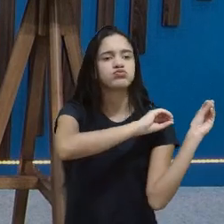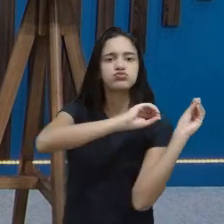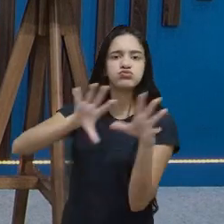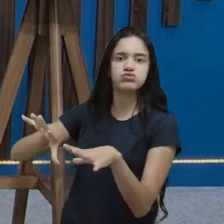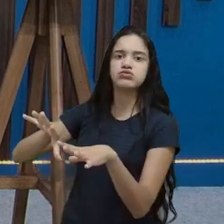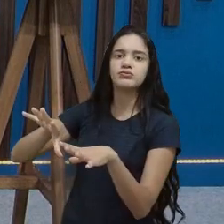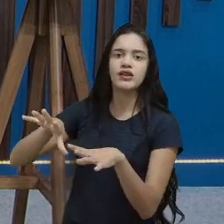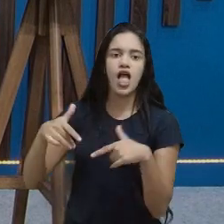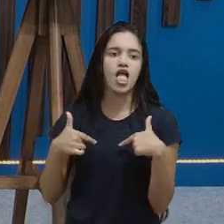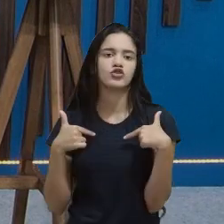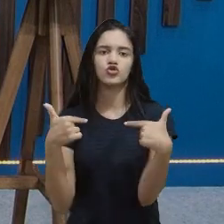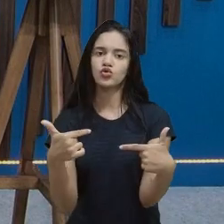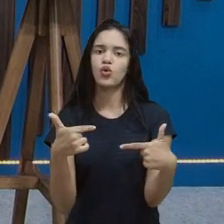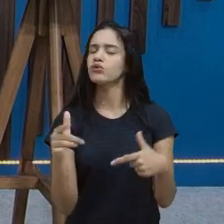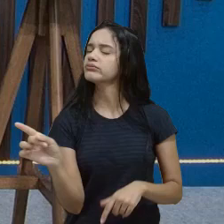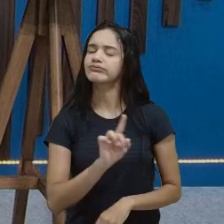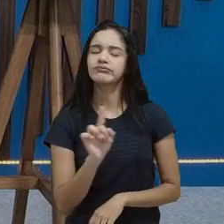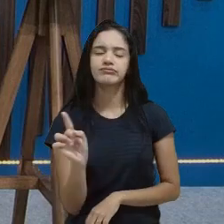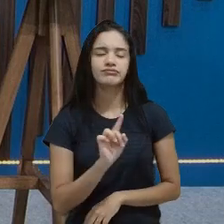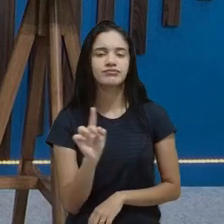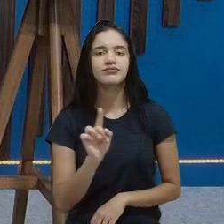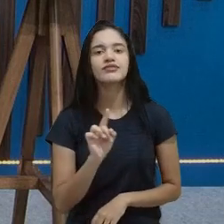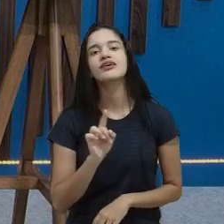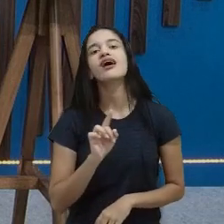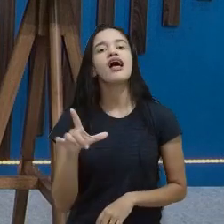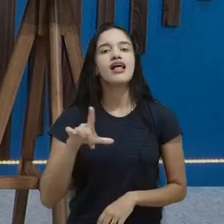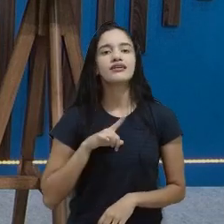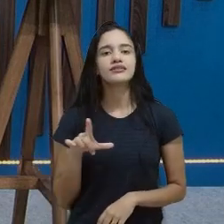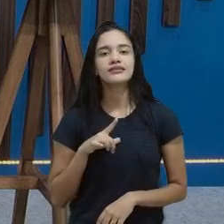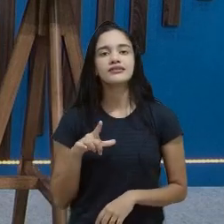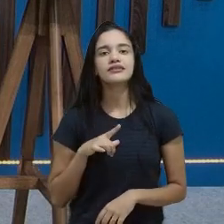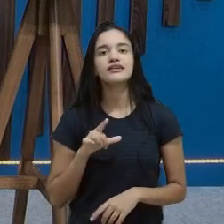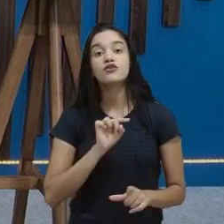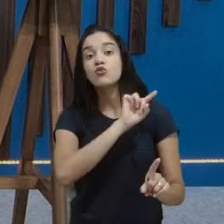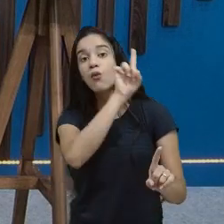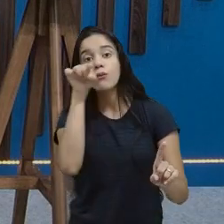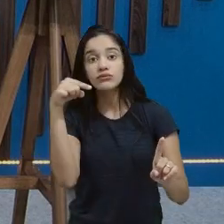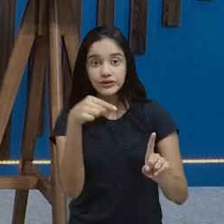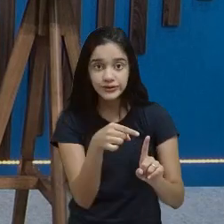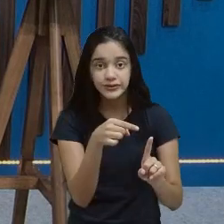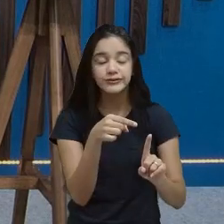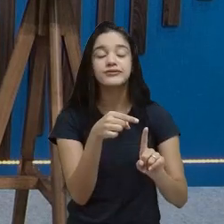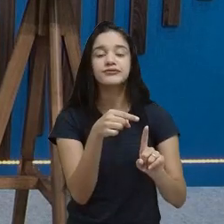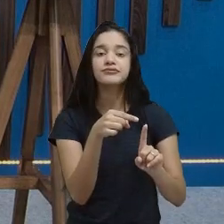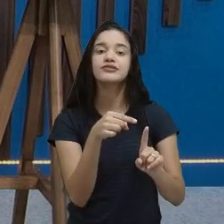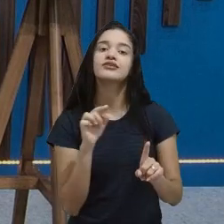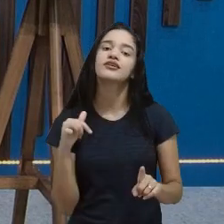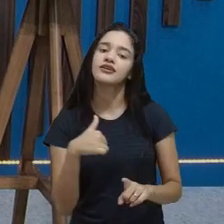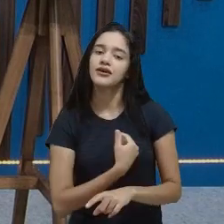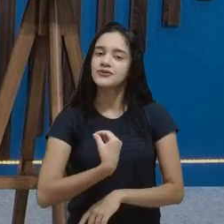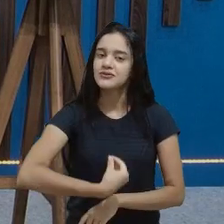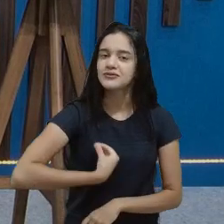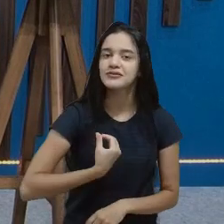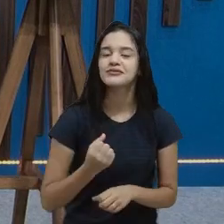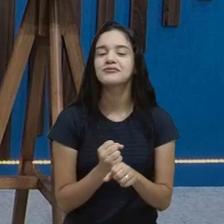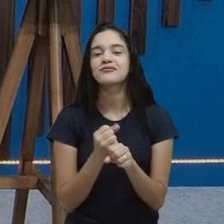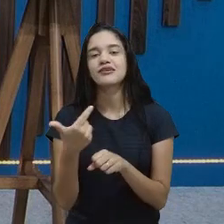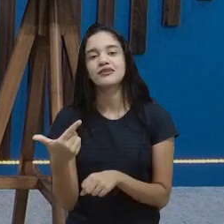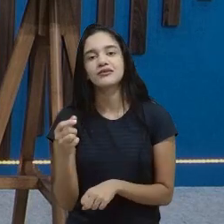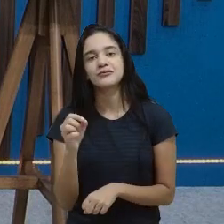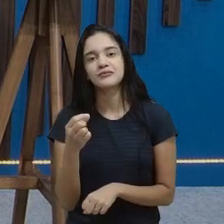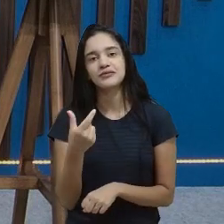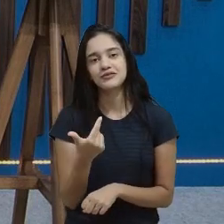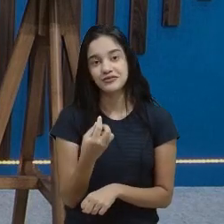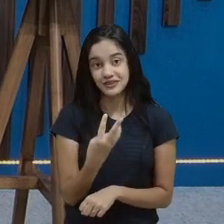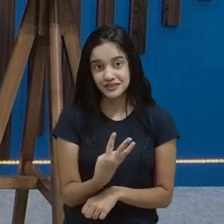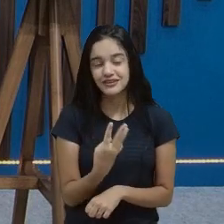a sorte da nossa vida. Não é assim, existe um caminho a ser trilhado. Então, vivencia 2023 com